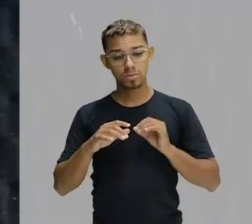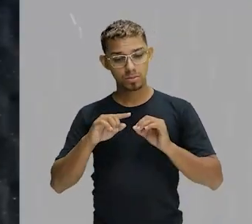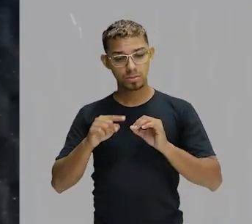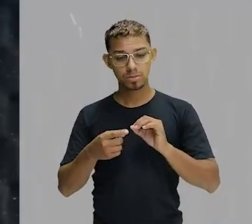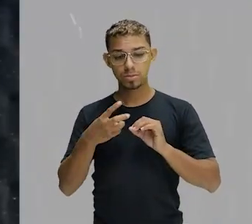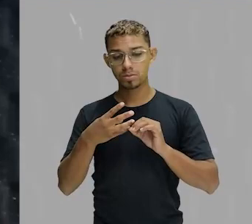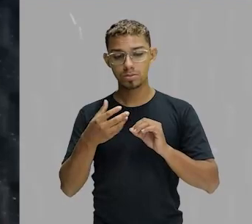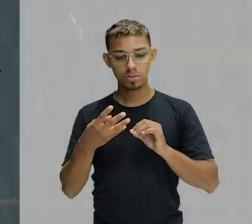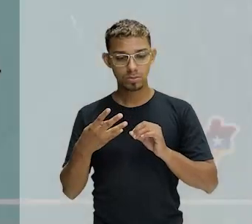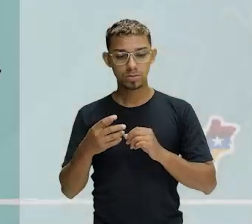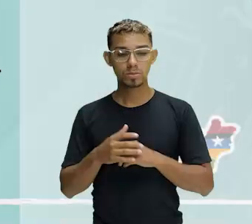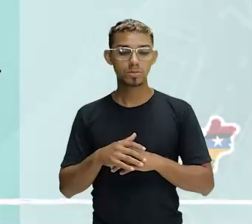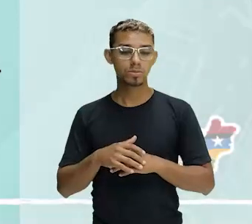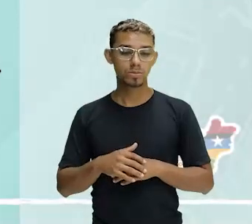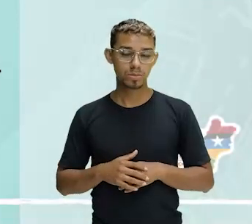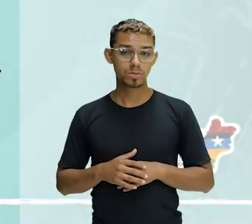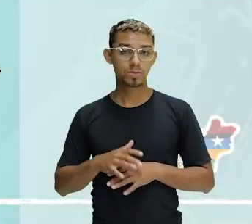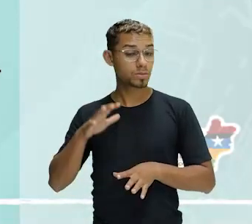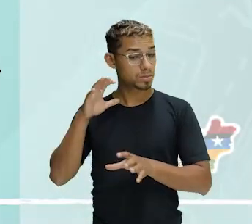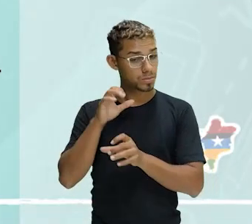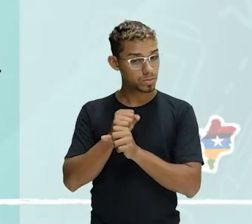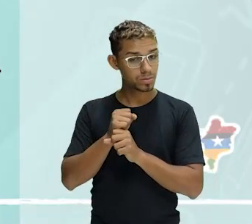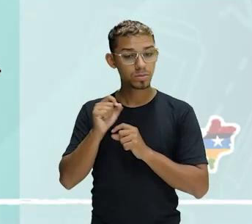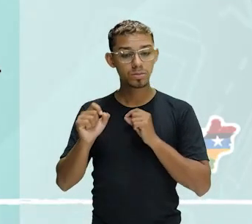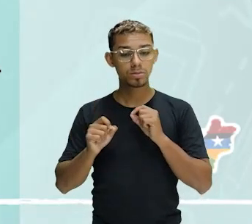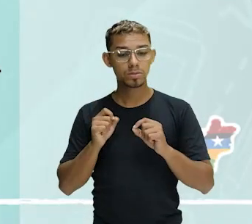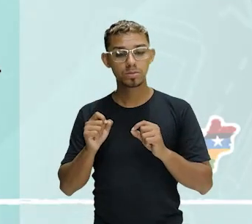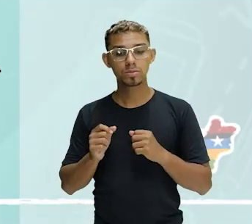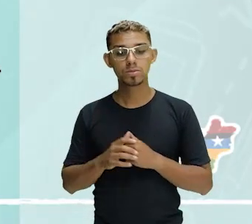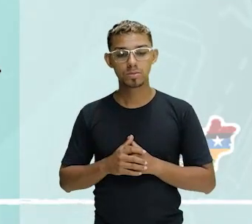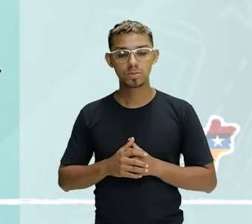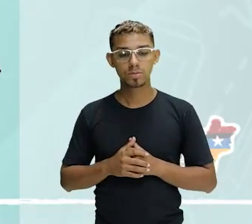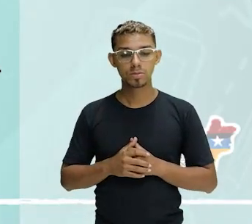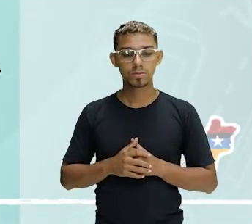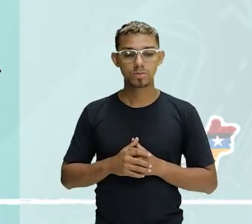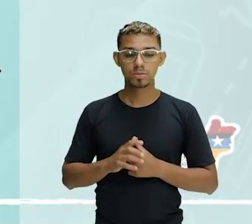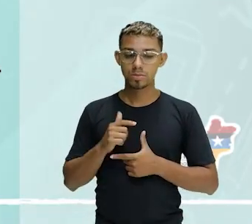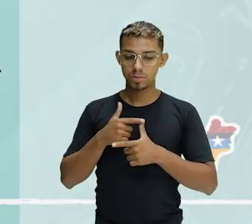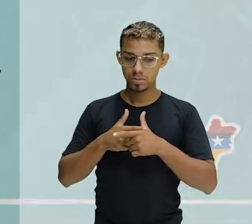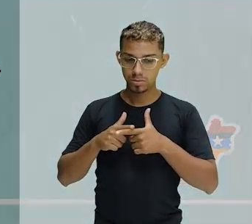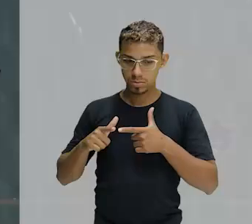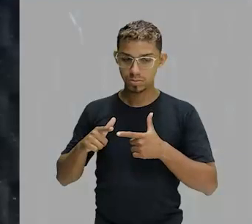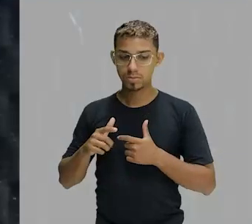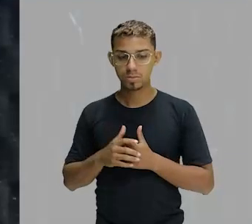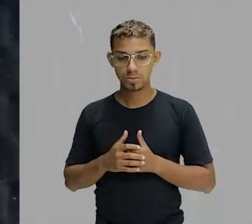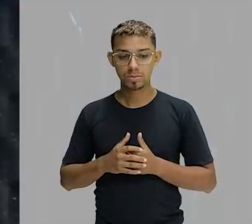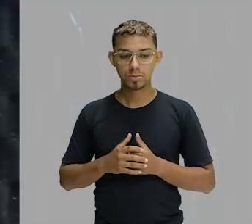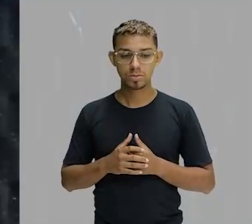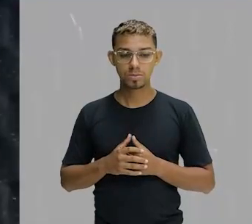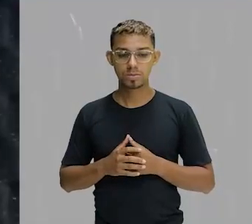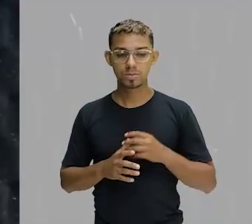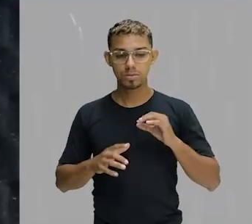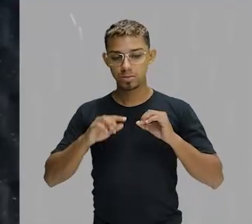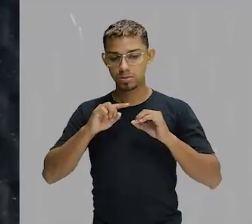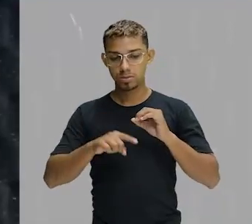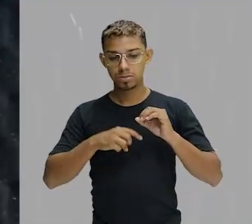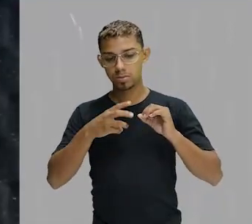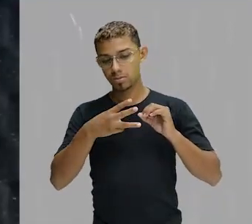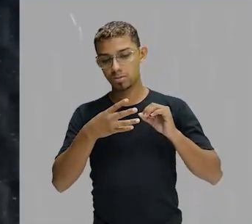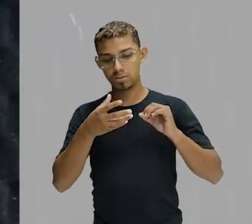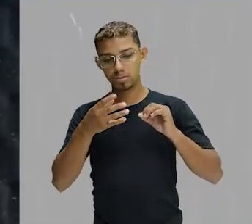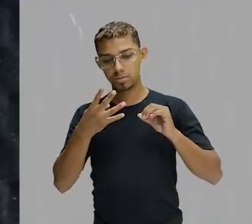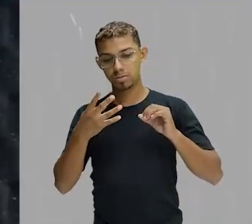0,3439. E aí, isso corresponde, quando eu divido bem aqui por 100, lembra que a escrita